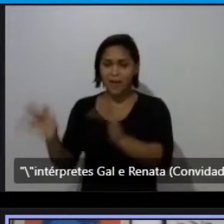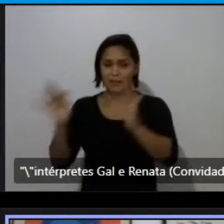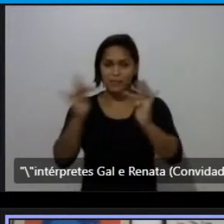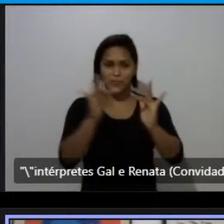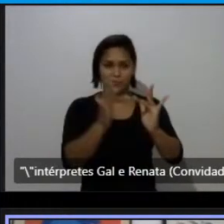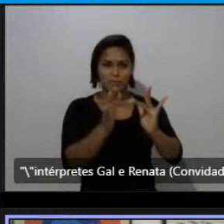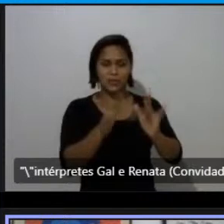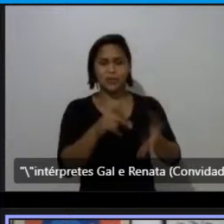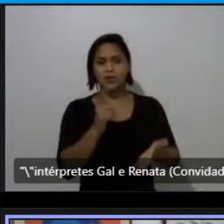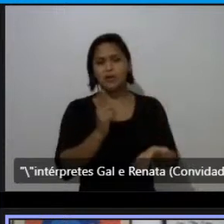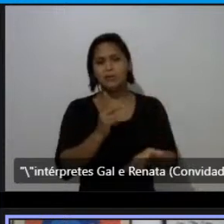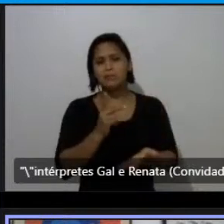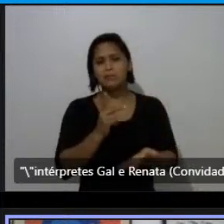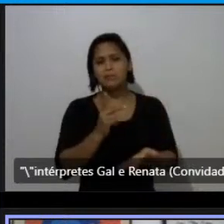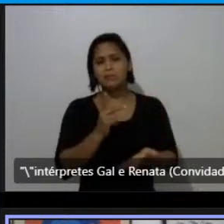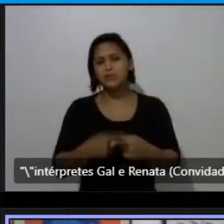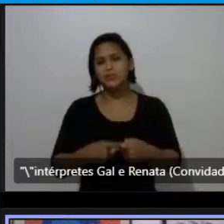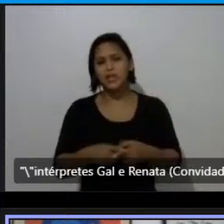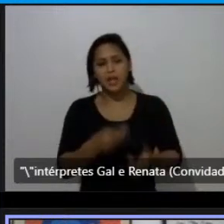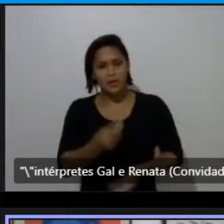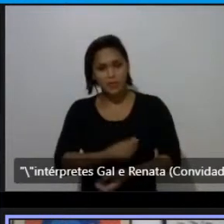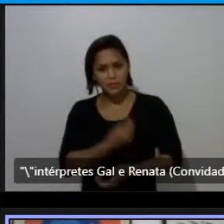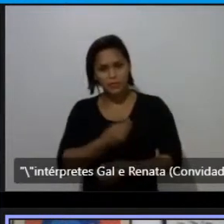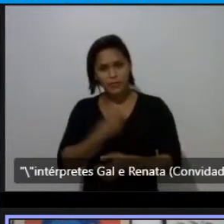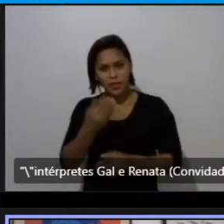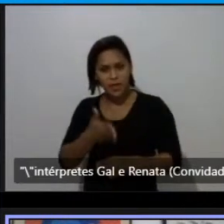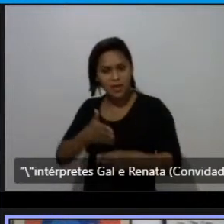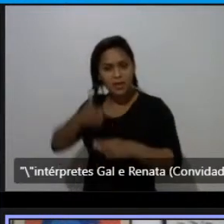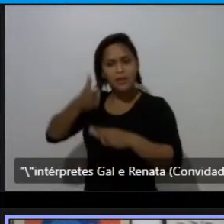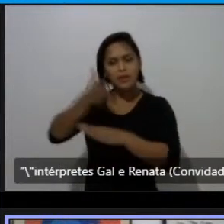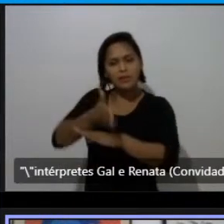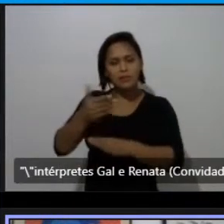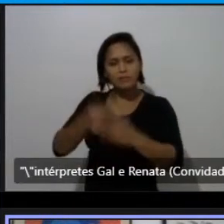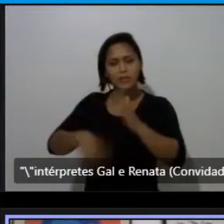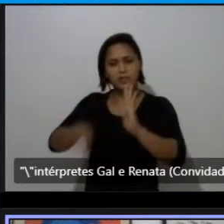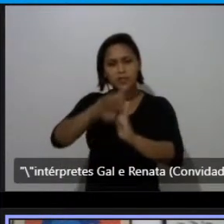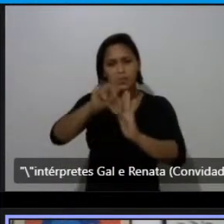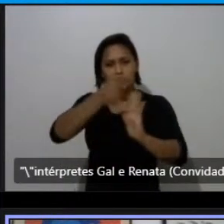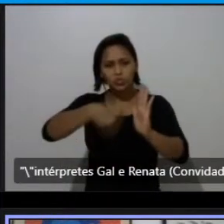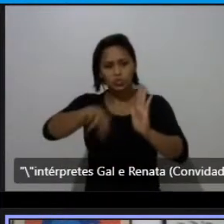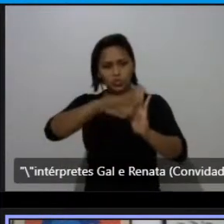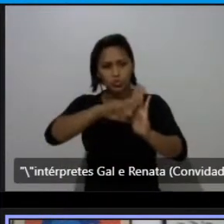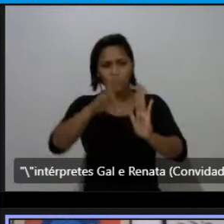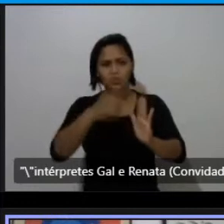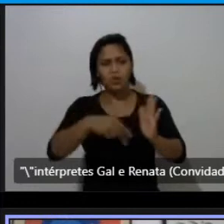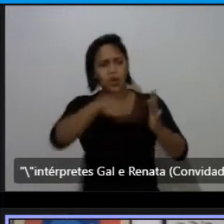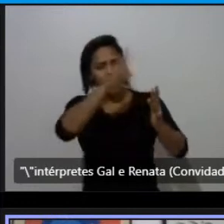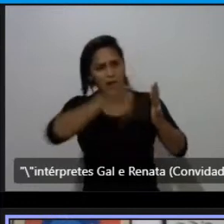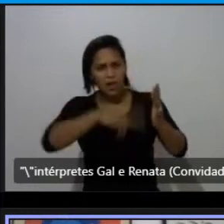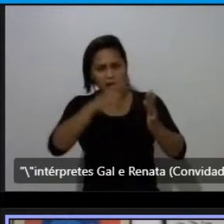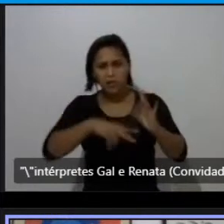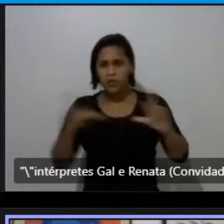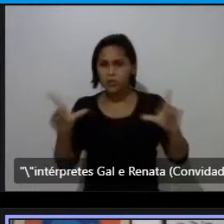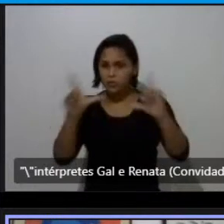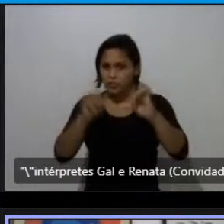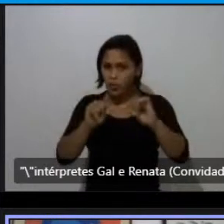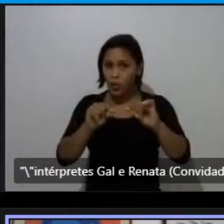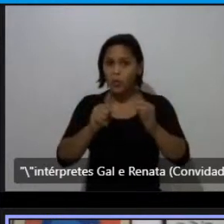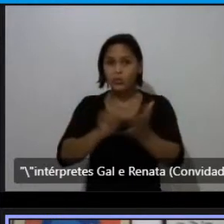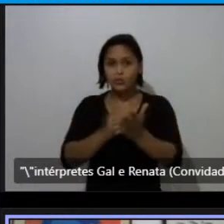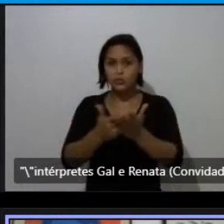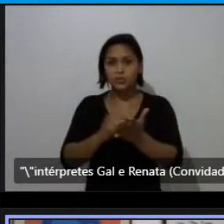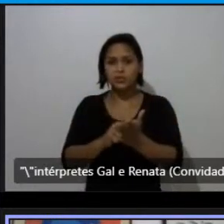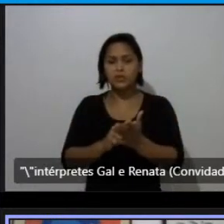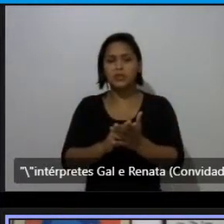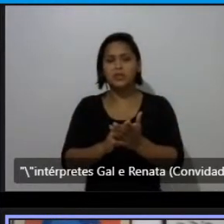dimensão intrínseca entre sobrevivência e enfrentamento. E trazendo um pouco da leitura do Carlos Porto Gonçalves, de